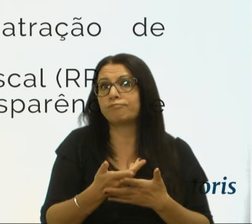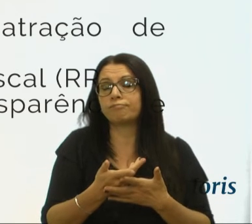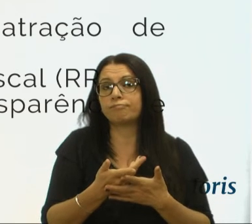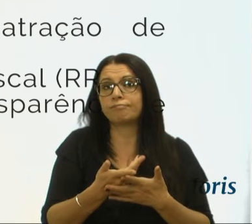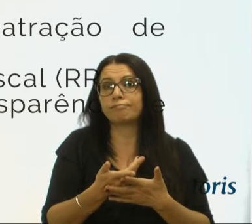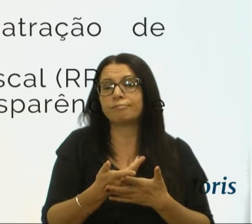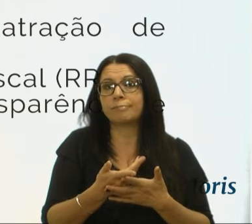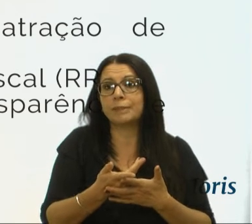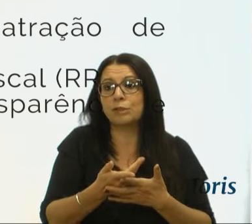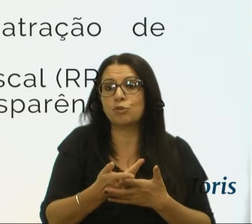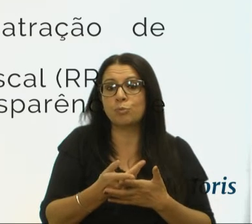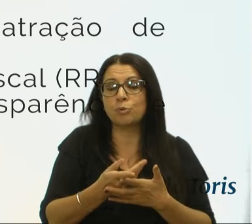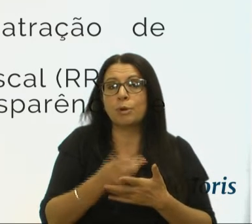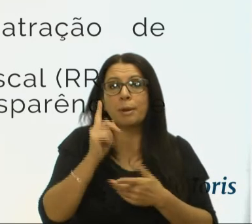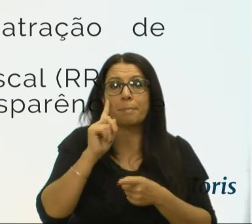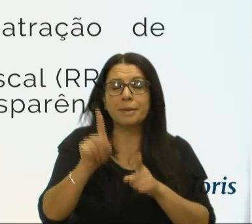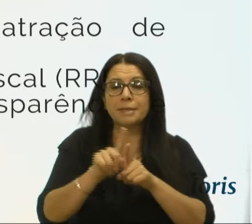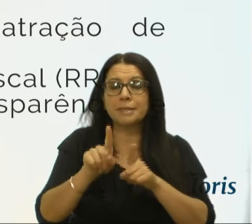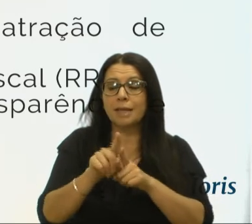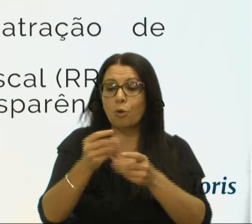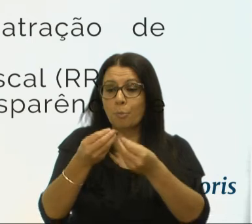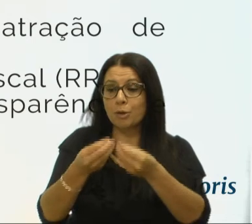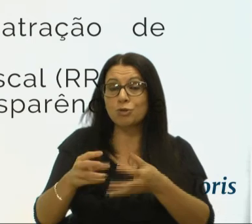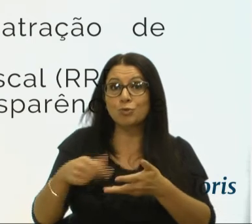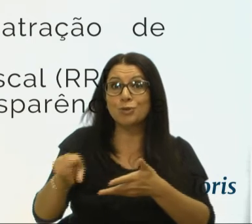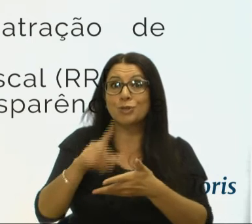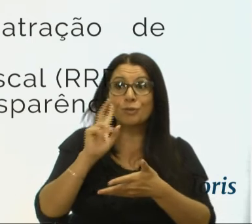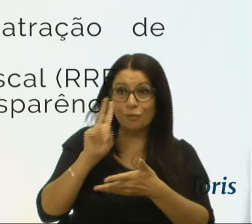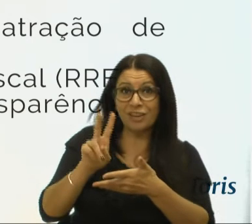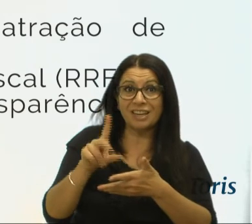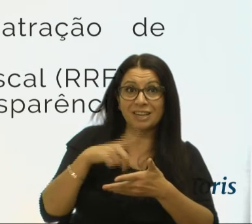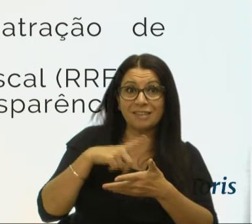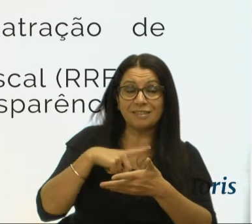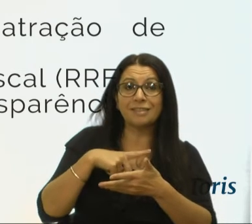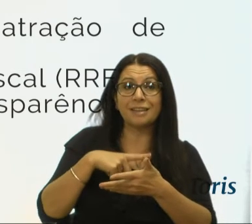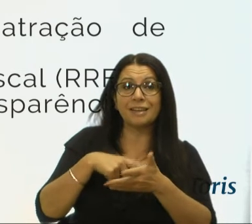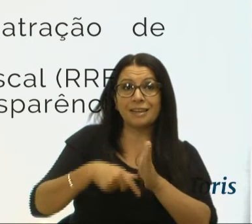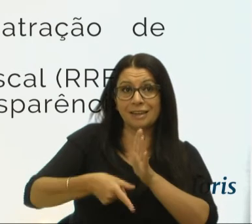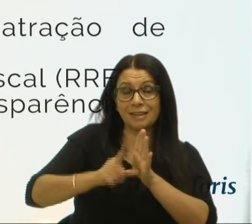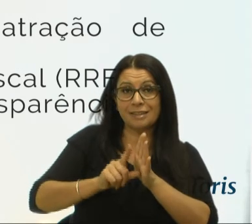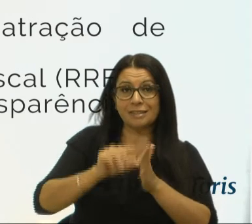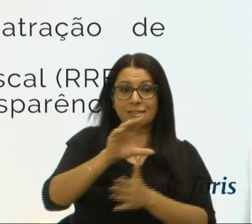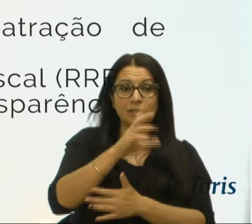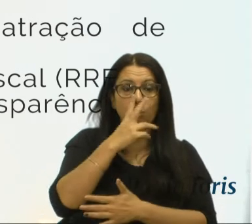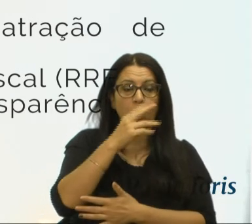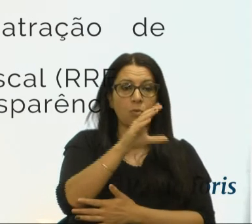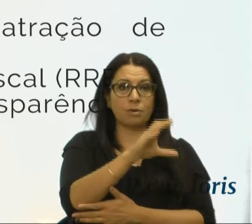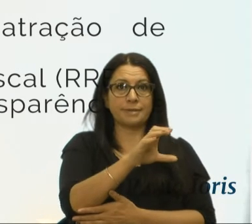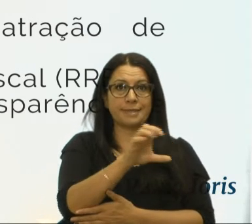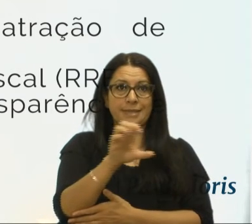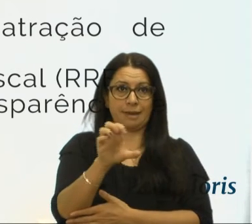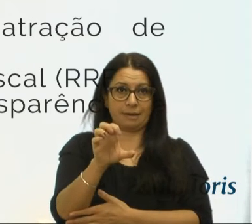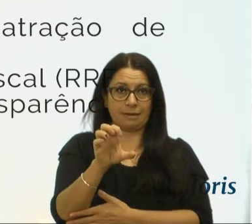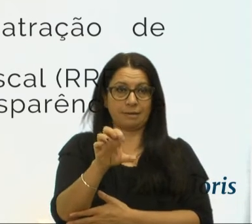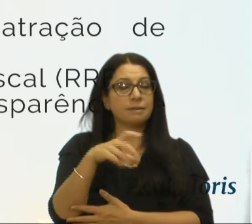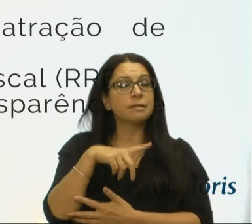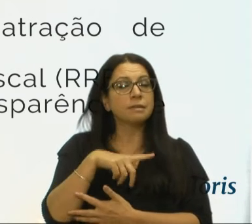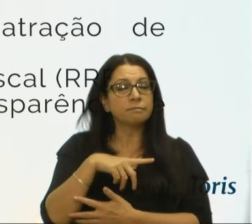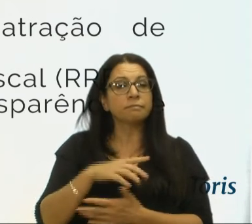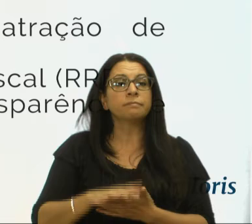a Sulgás e a CRM o prejuízo que já vinha sendo dado na CE. Nós